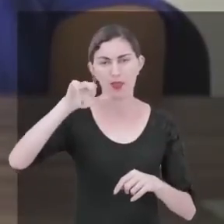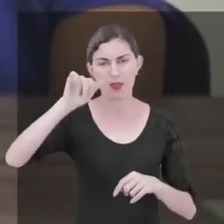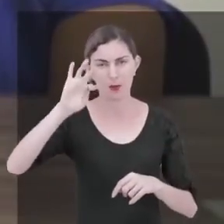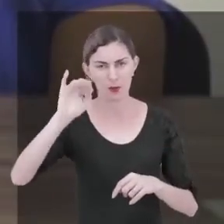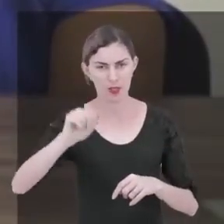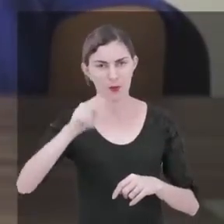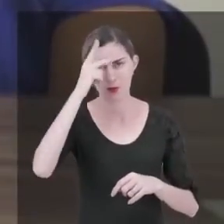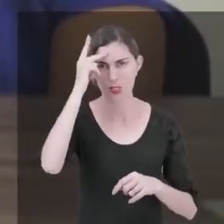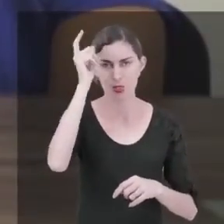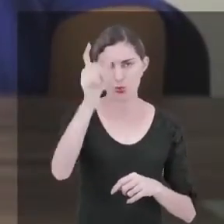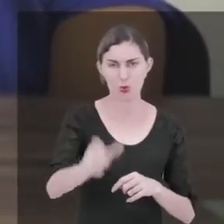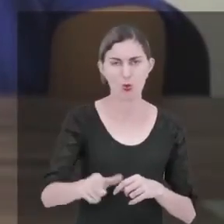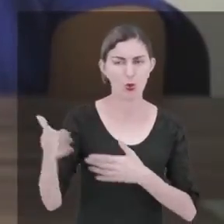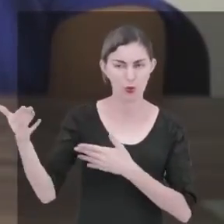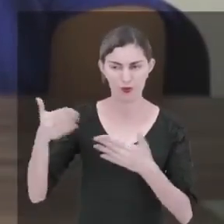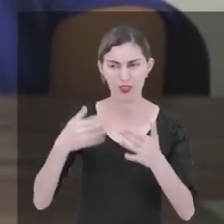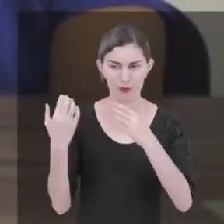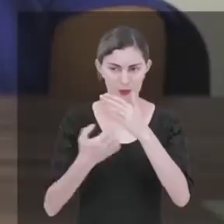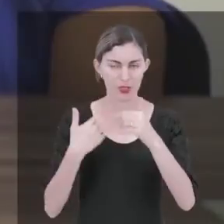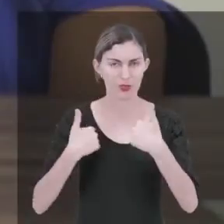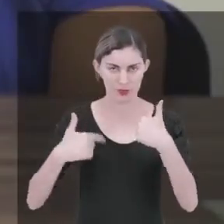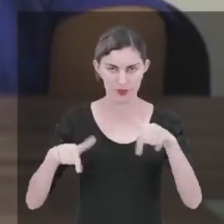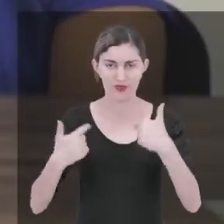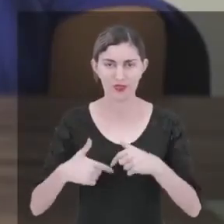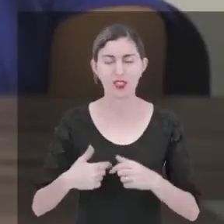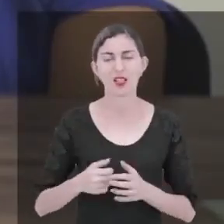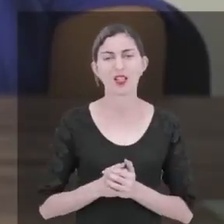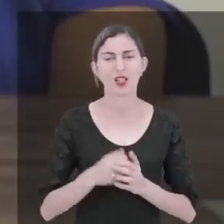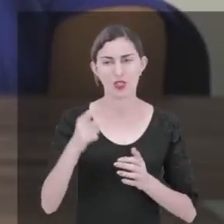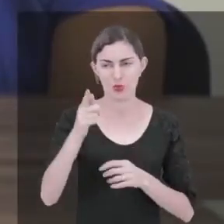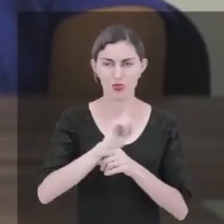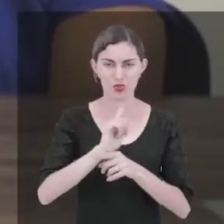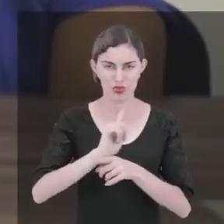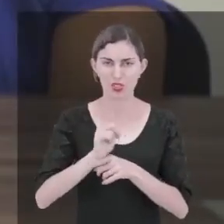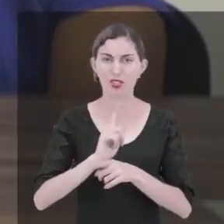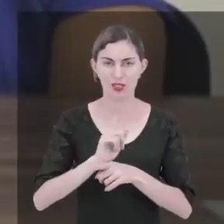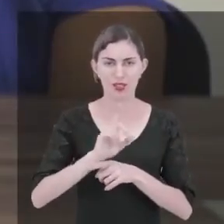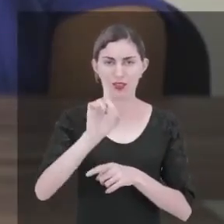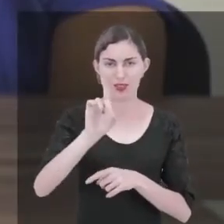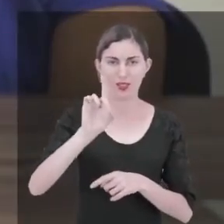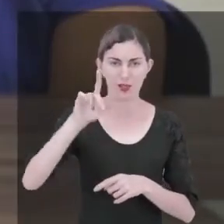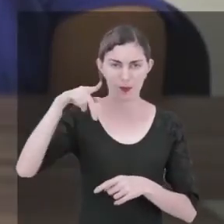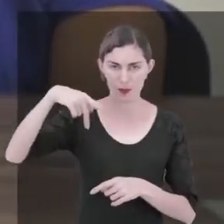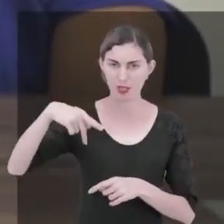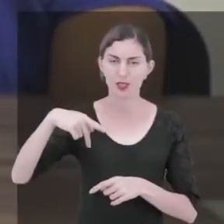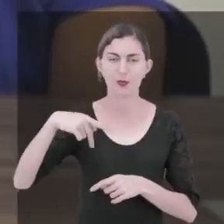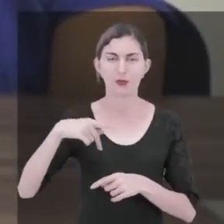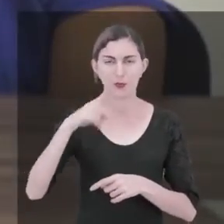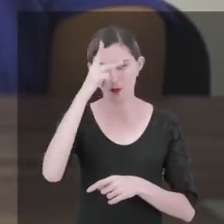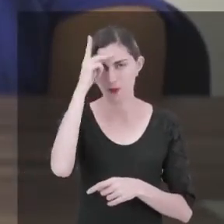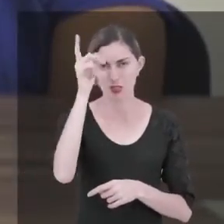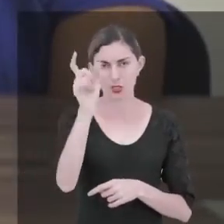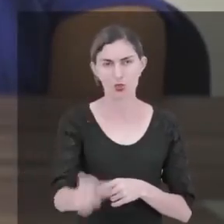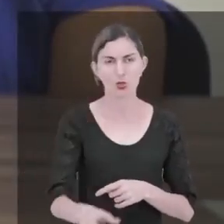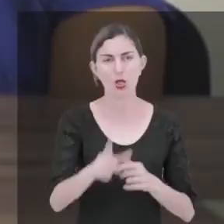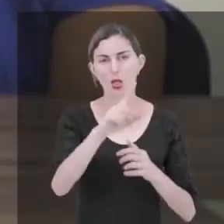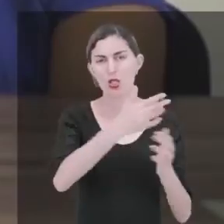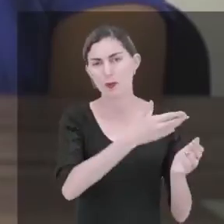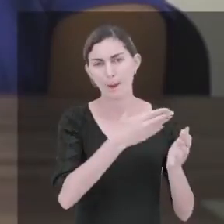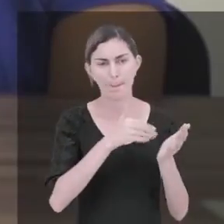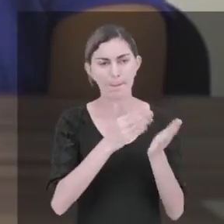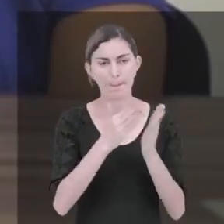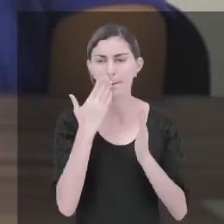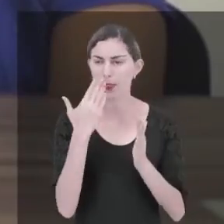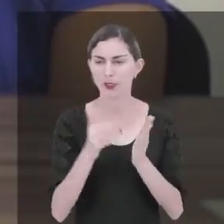estava trabalhando, e na ocasião o gerente do departamento de pessoal pediu demissão e levou o